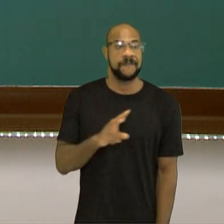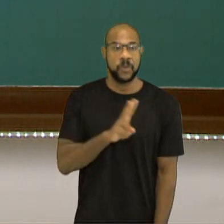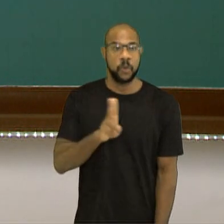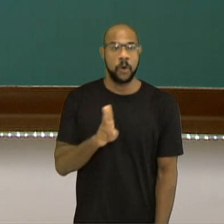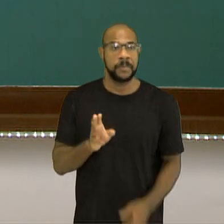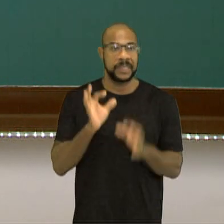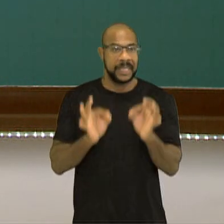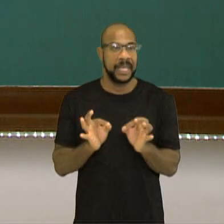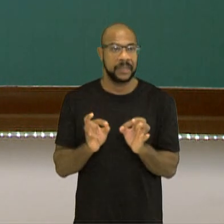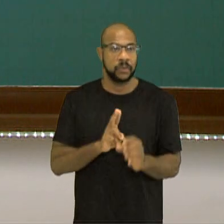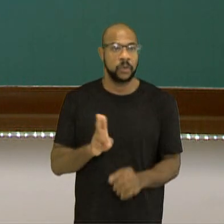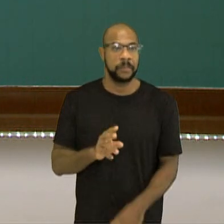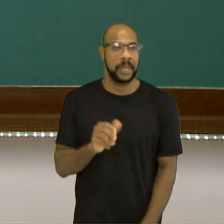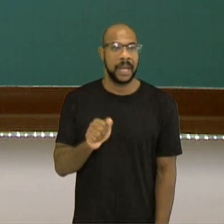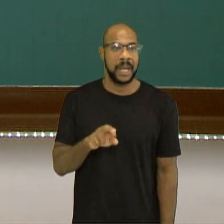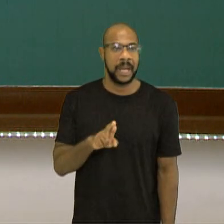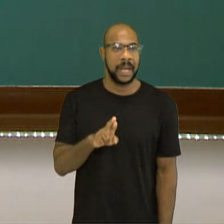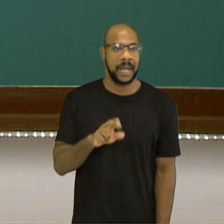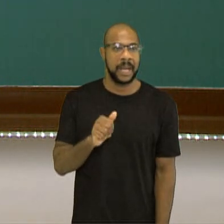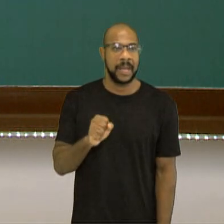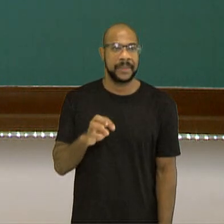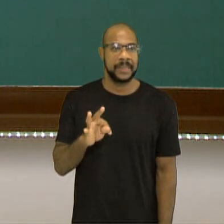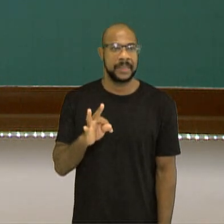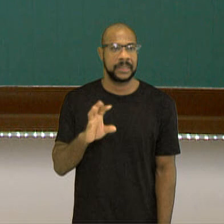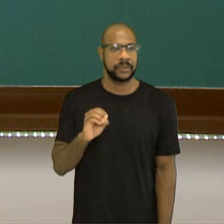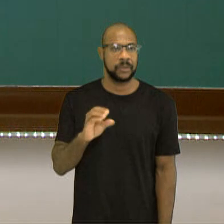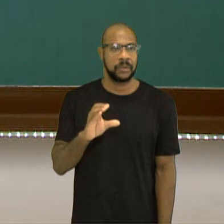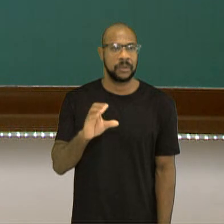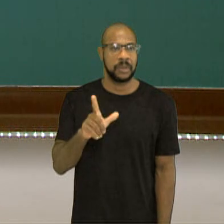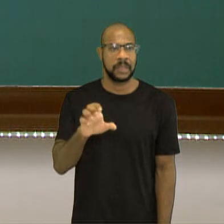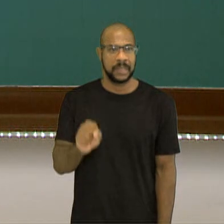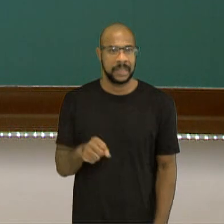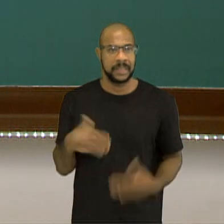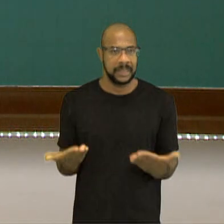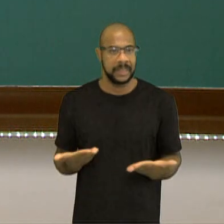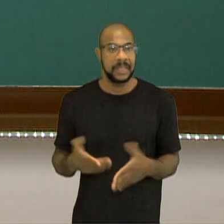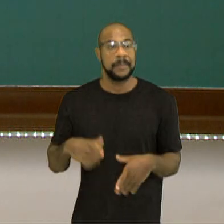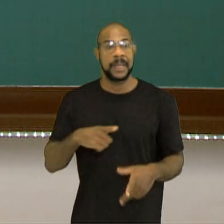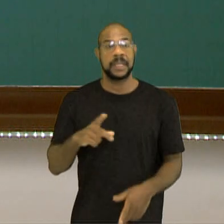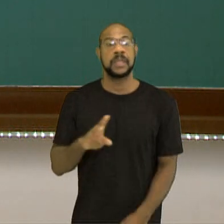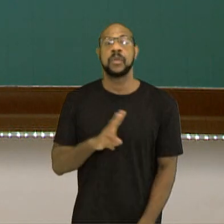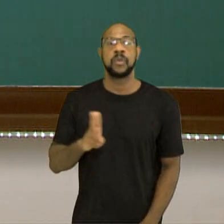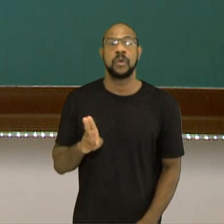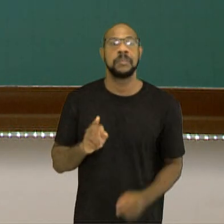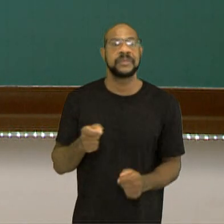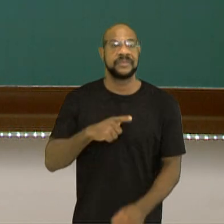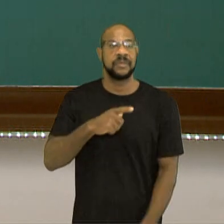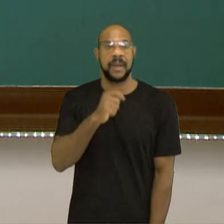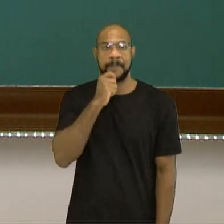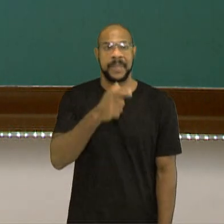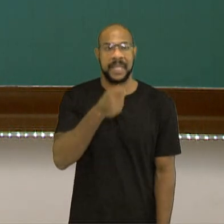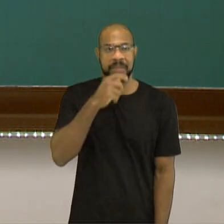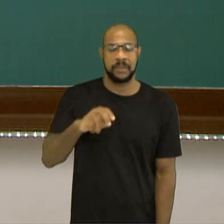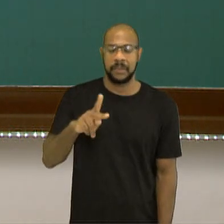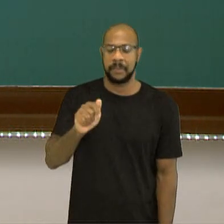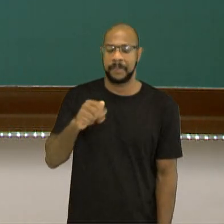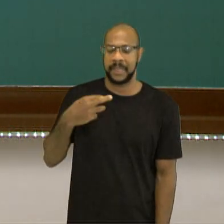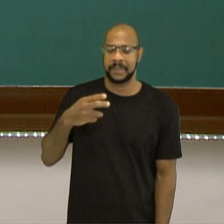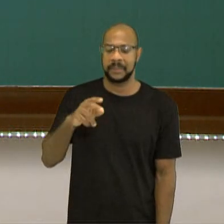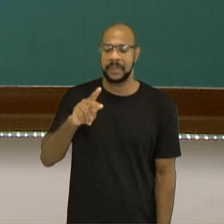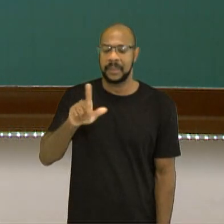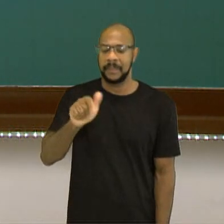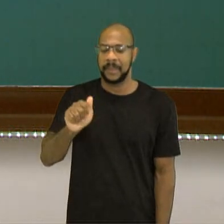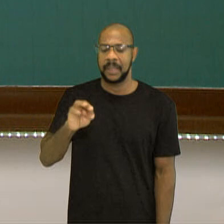mas recebeu o apelido de Platão devido à sua constituição física. Platão significa